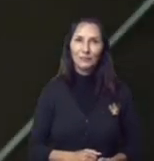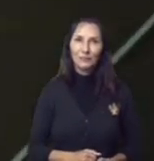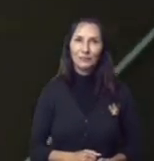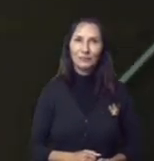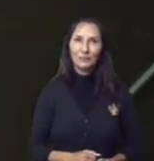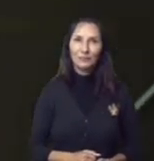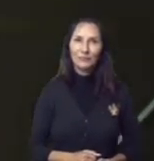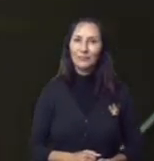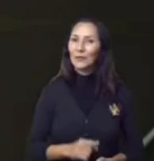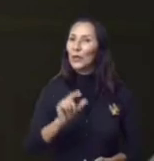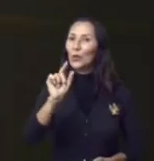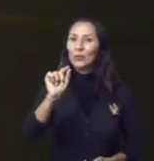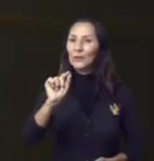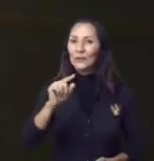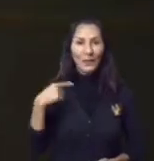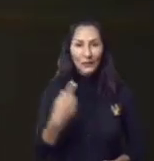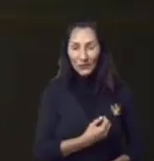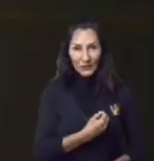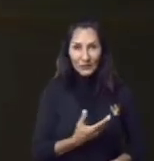O que é a nossa vida?